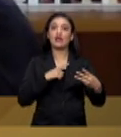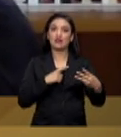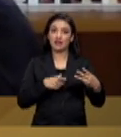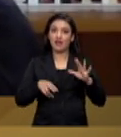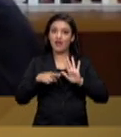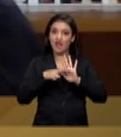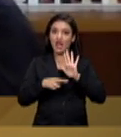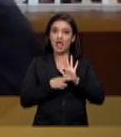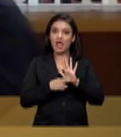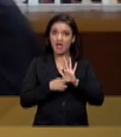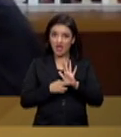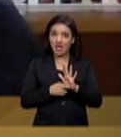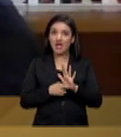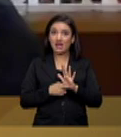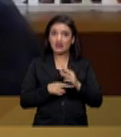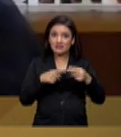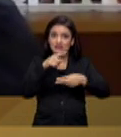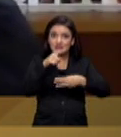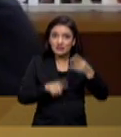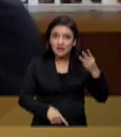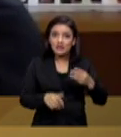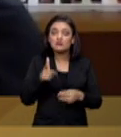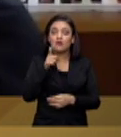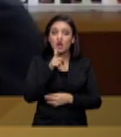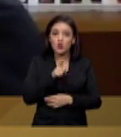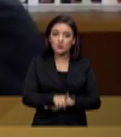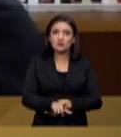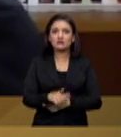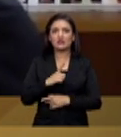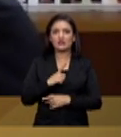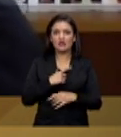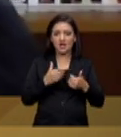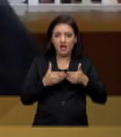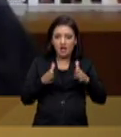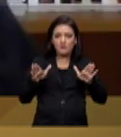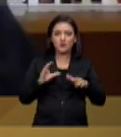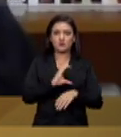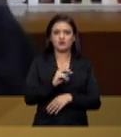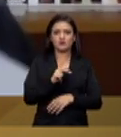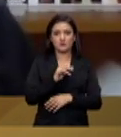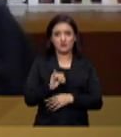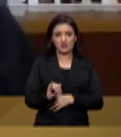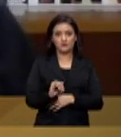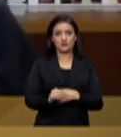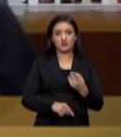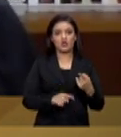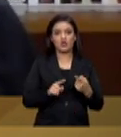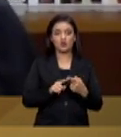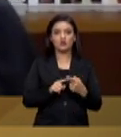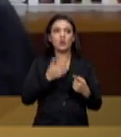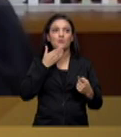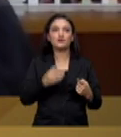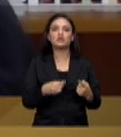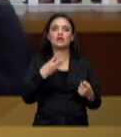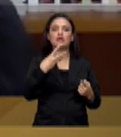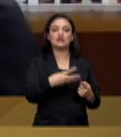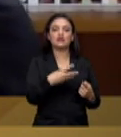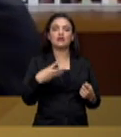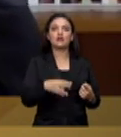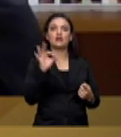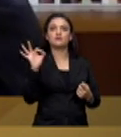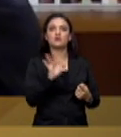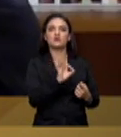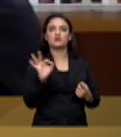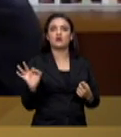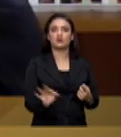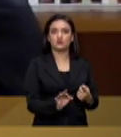configure o direito líquido e certo das minorias parlamentares a uma instalação de CPI: requerimento de 1/3 dos membros da Casa